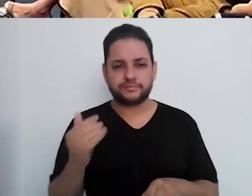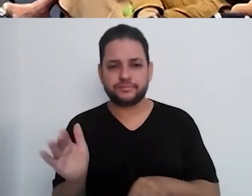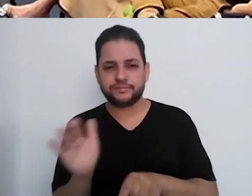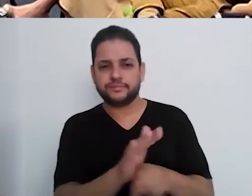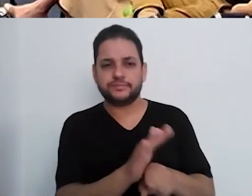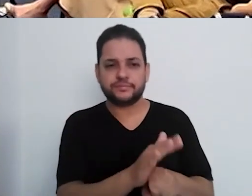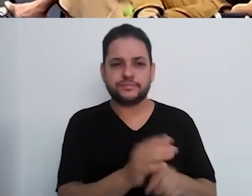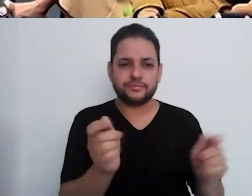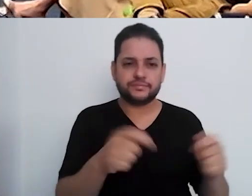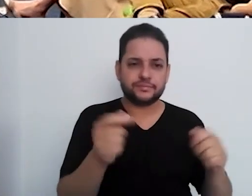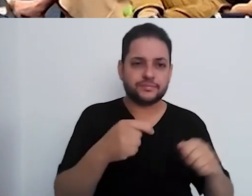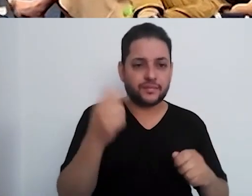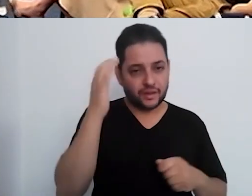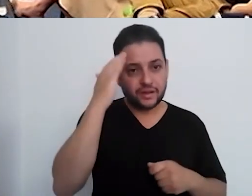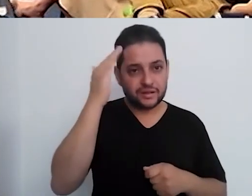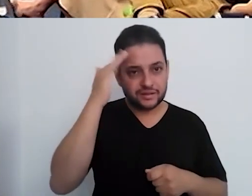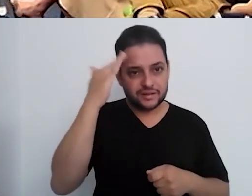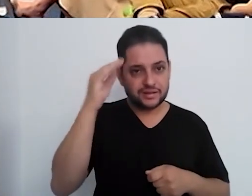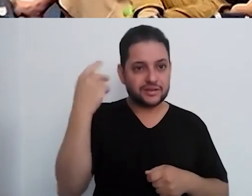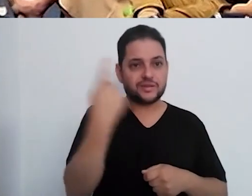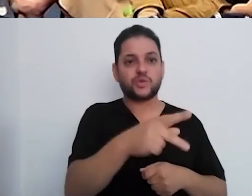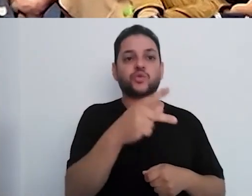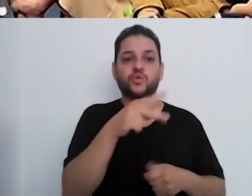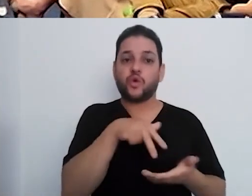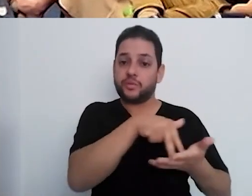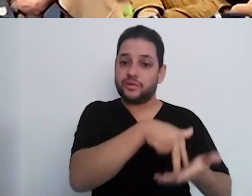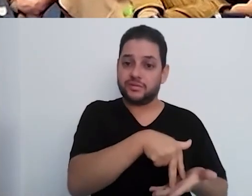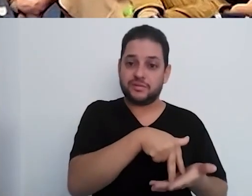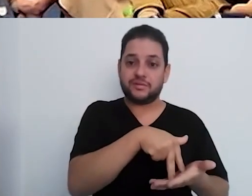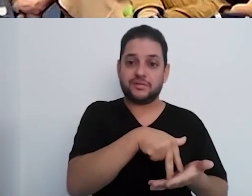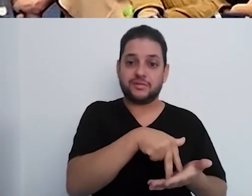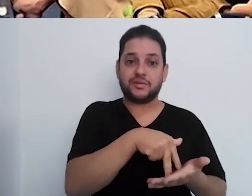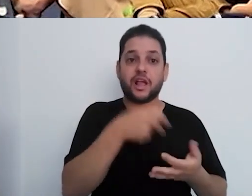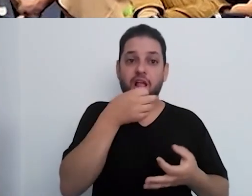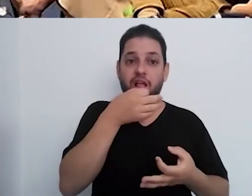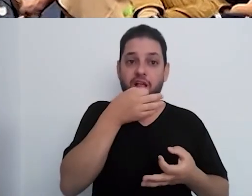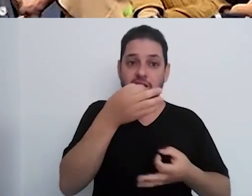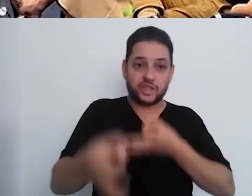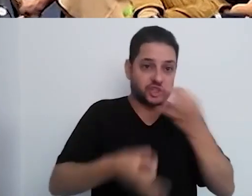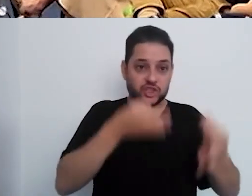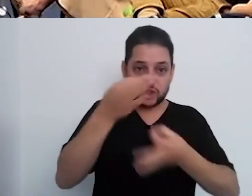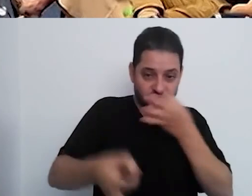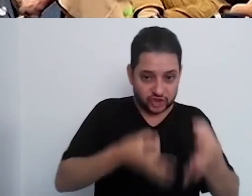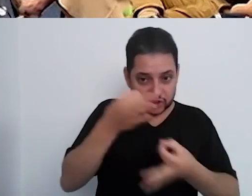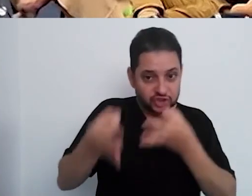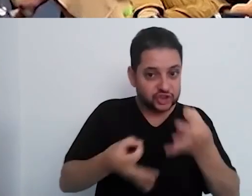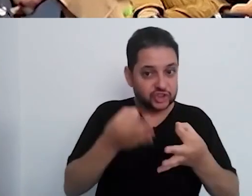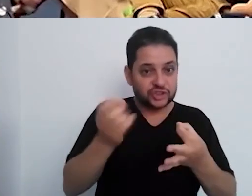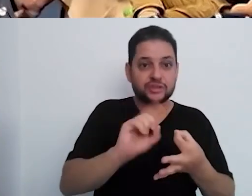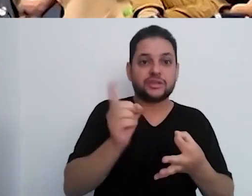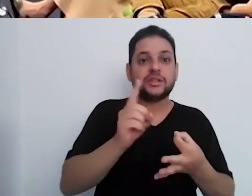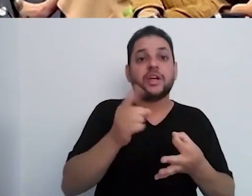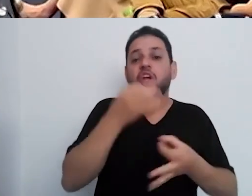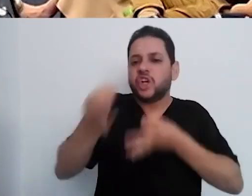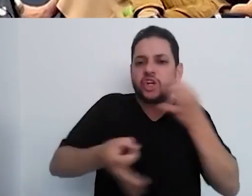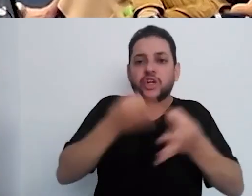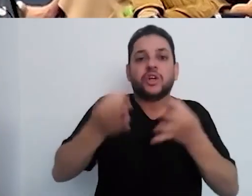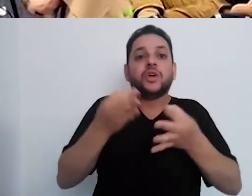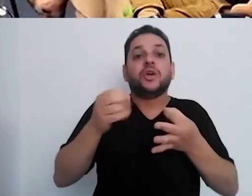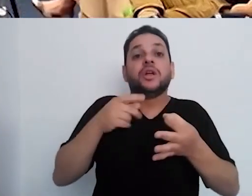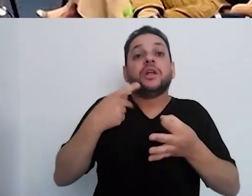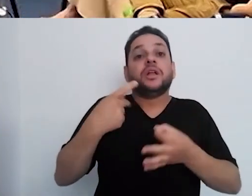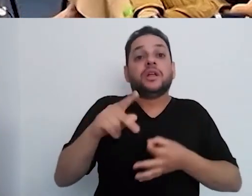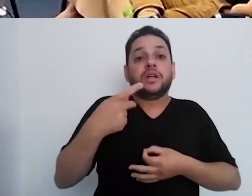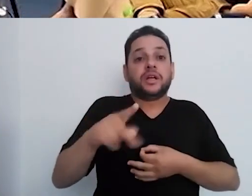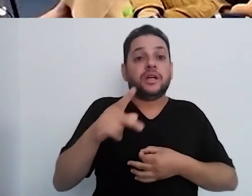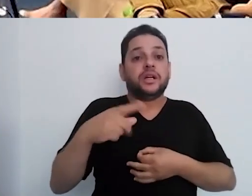bem a sua posição. Não é a questão de criticar a constelação em si, mas de criticar o fato dela